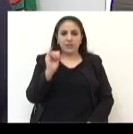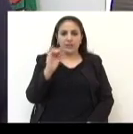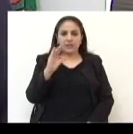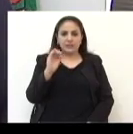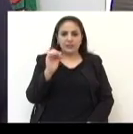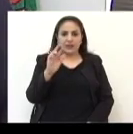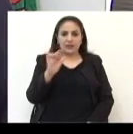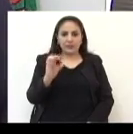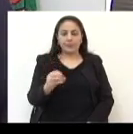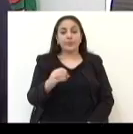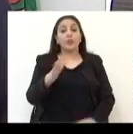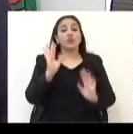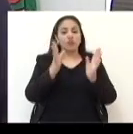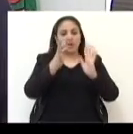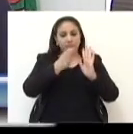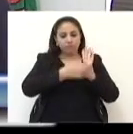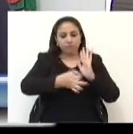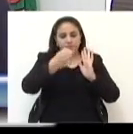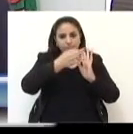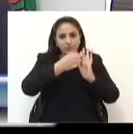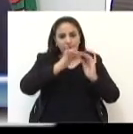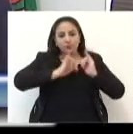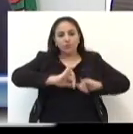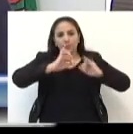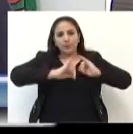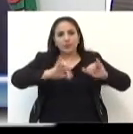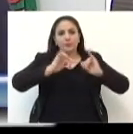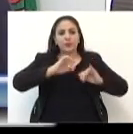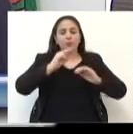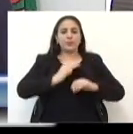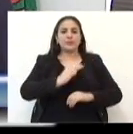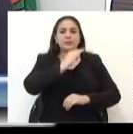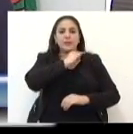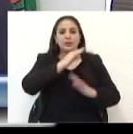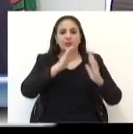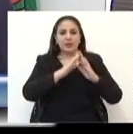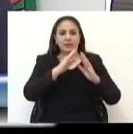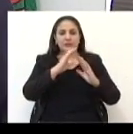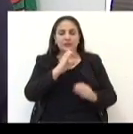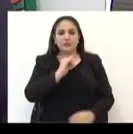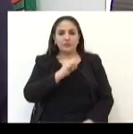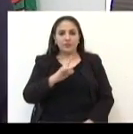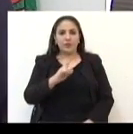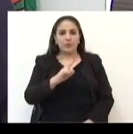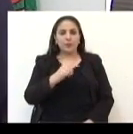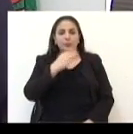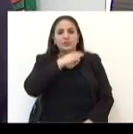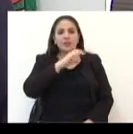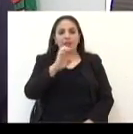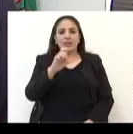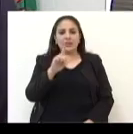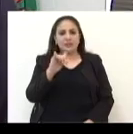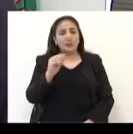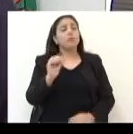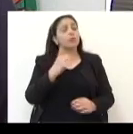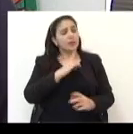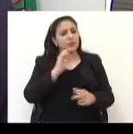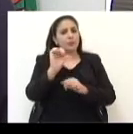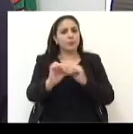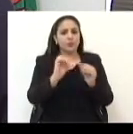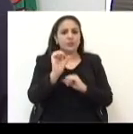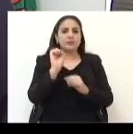Isso já tem sido noticiado pelo Ministério da Casa Civil, né, através do ministro Eliseu Padilha, que haverá sim